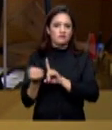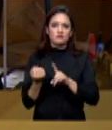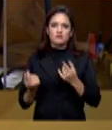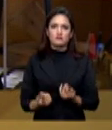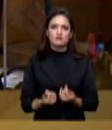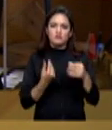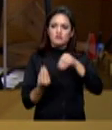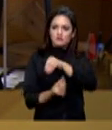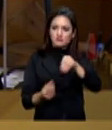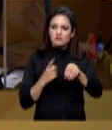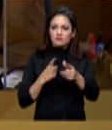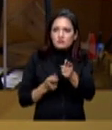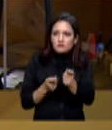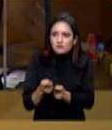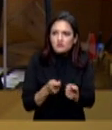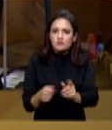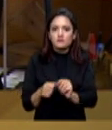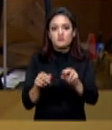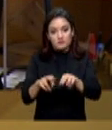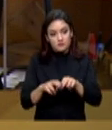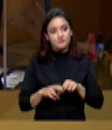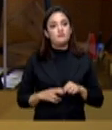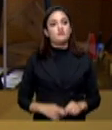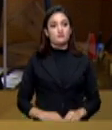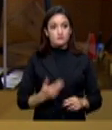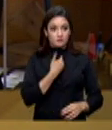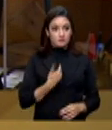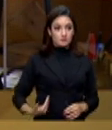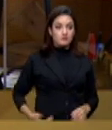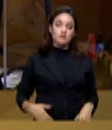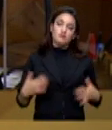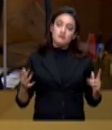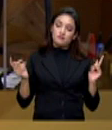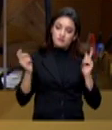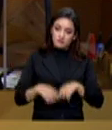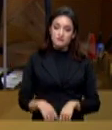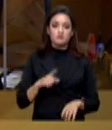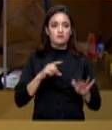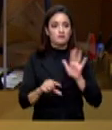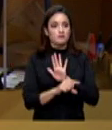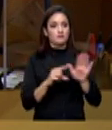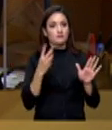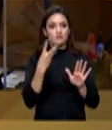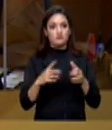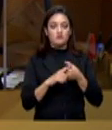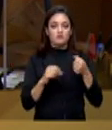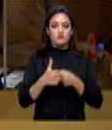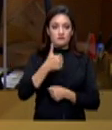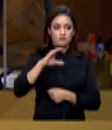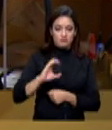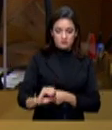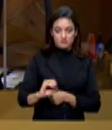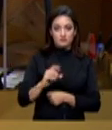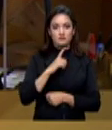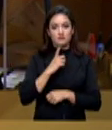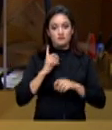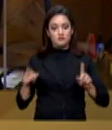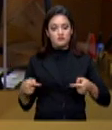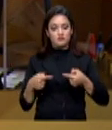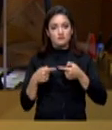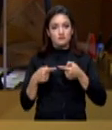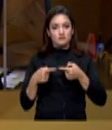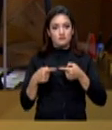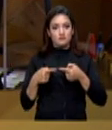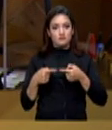terá o seu controle acionário alienado pelo Estado nessas hipóteses conforme determina o parágrafo terceiro do artigo 10 combinado com